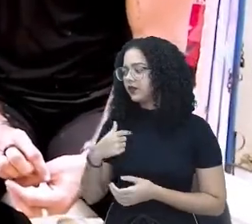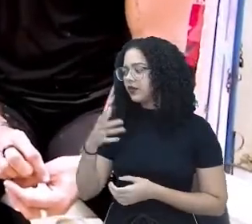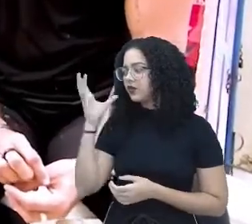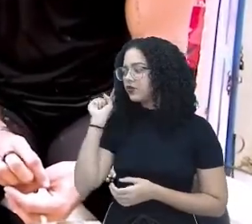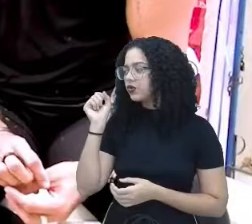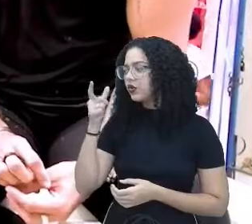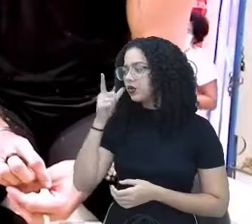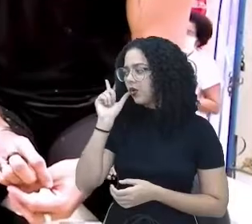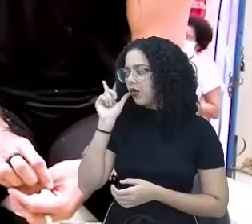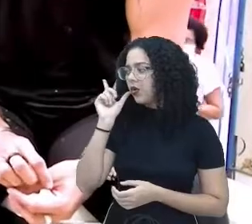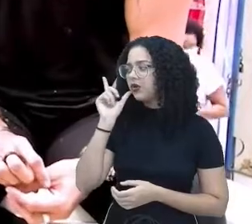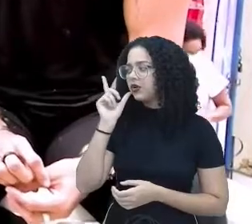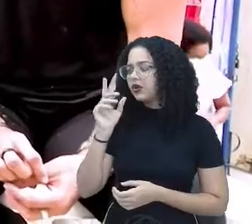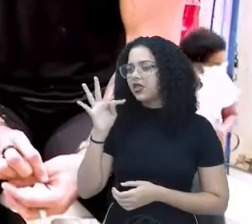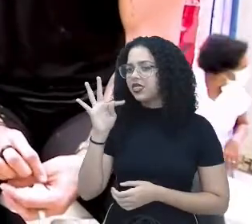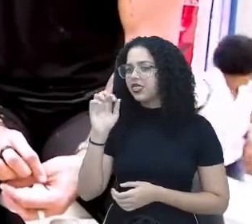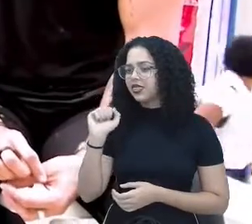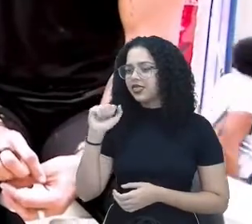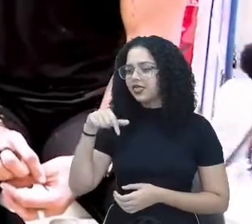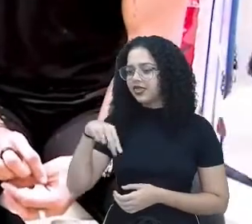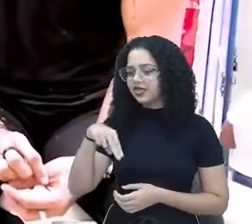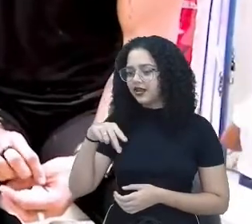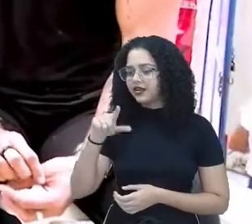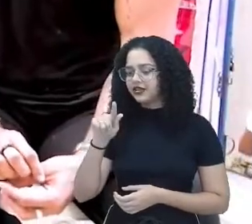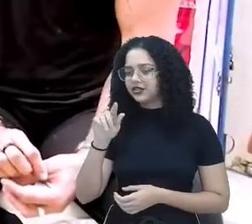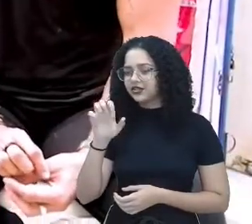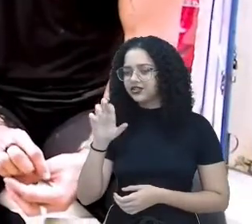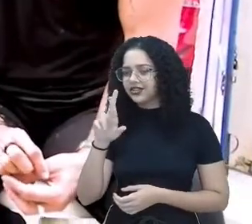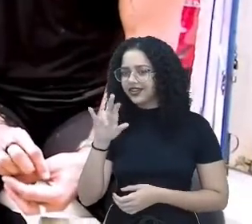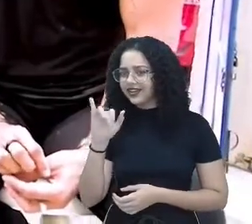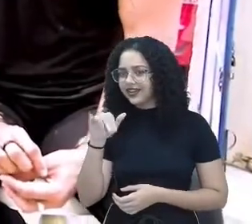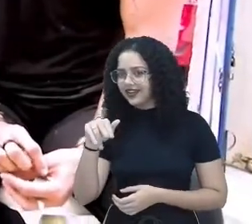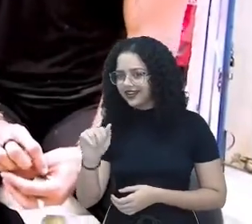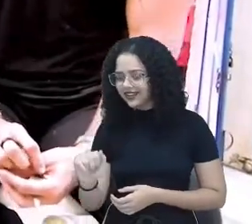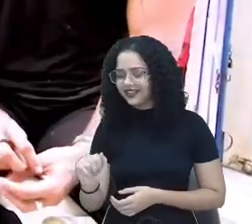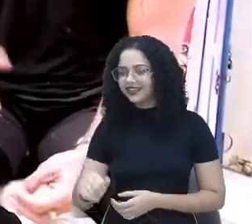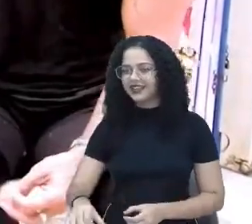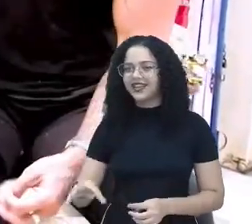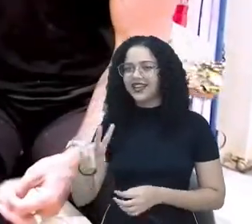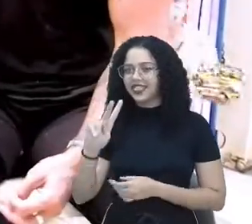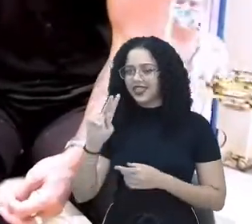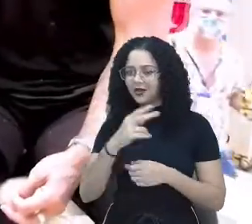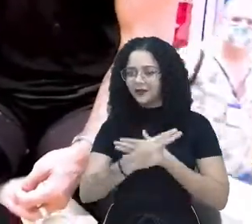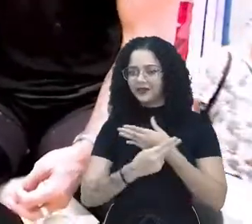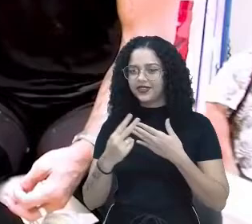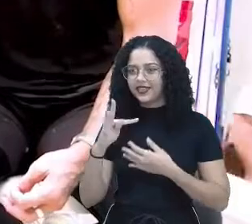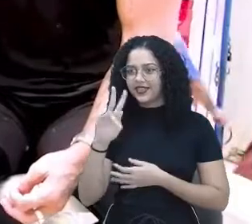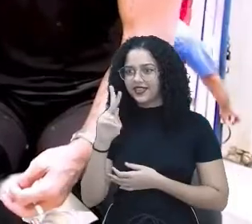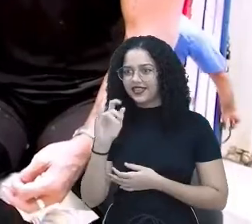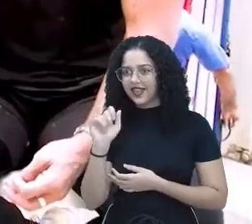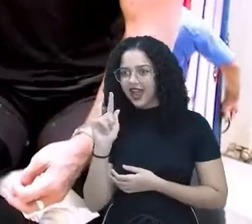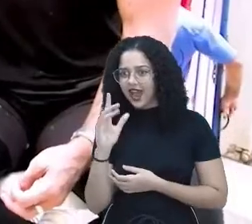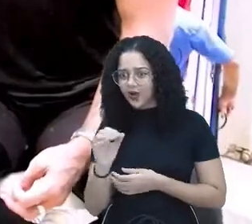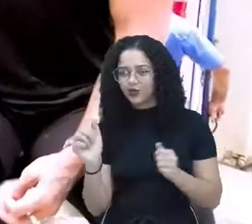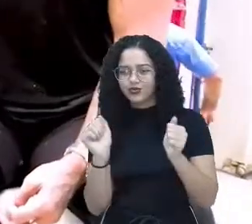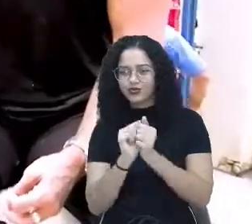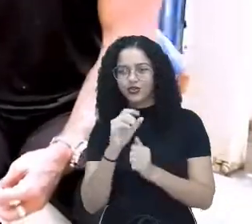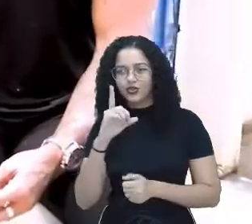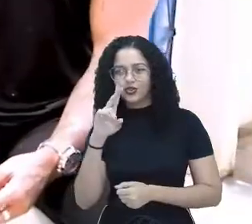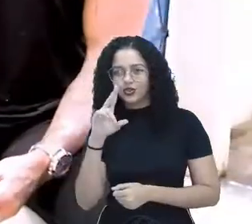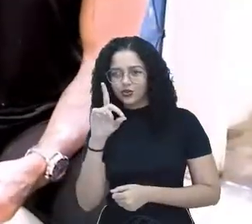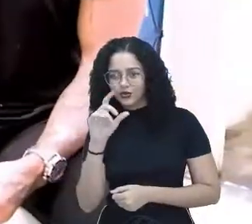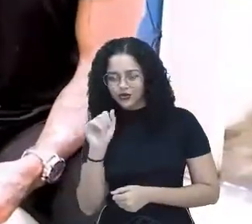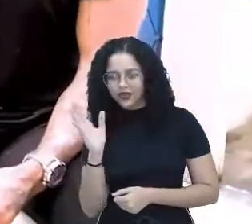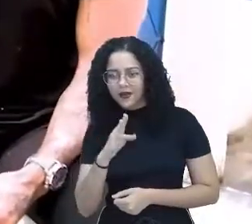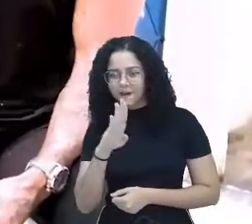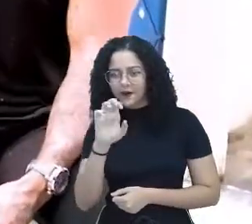ontem, Tangerina, do sim. Thiago York. E é até E legal Duda trazer Beat. uma coisa com a Duda Beat, com a nossa Duda Beat,